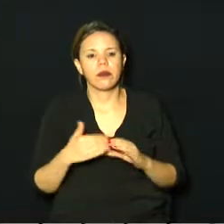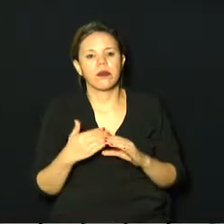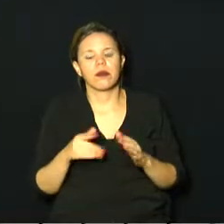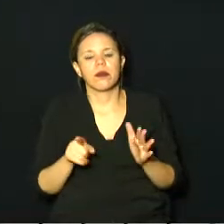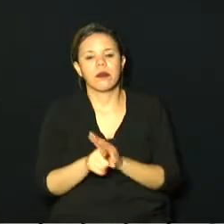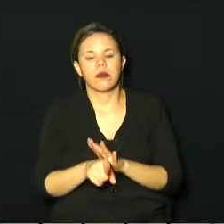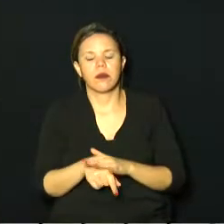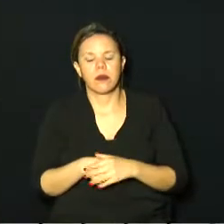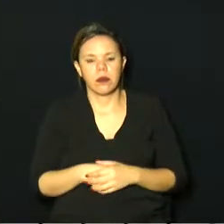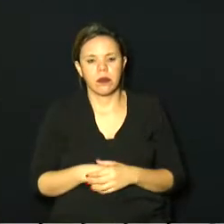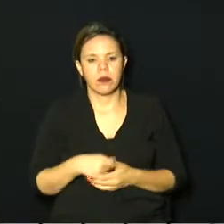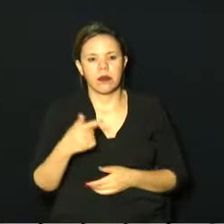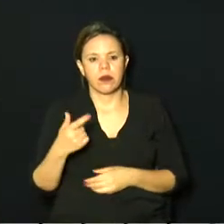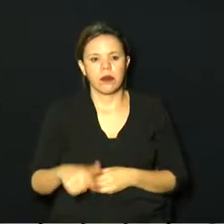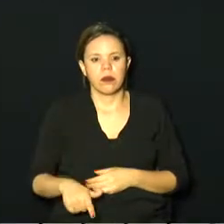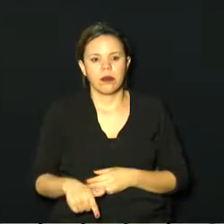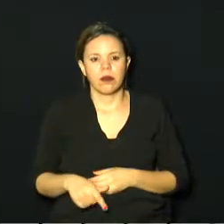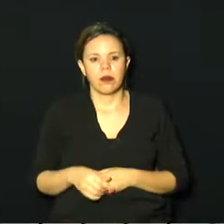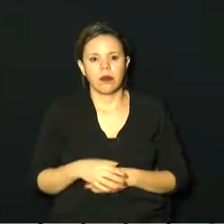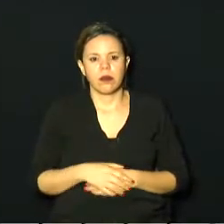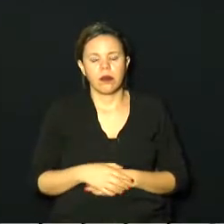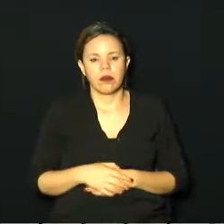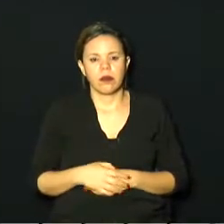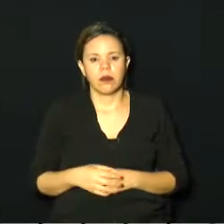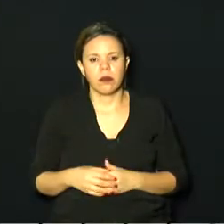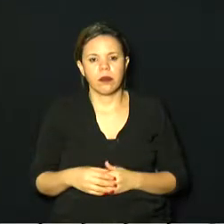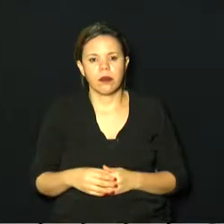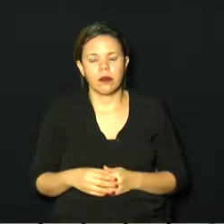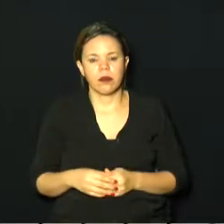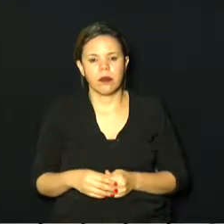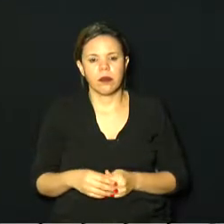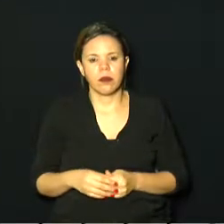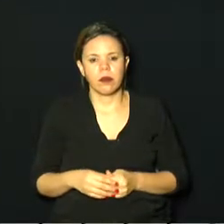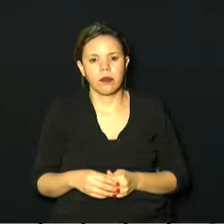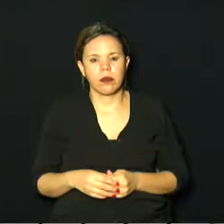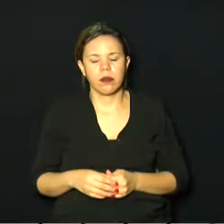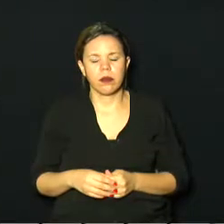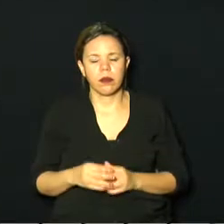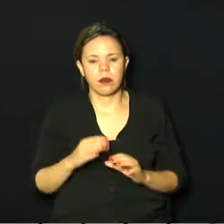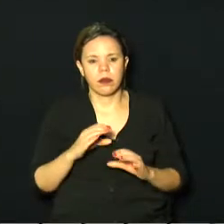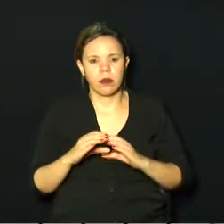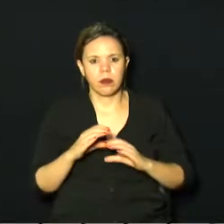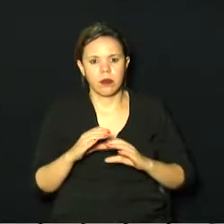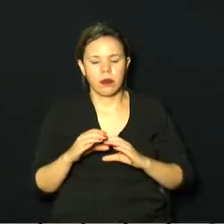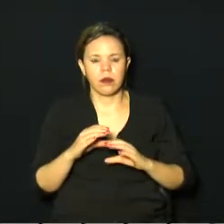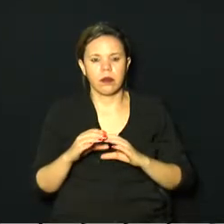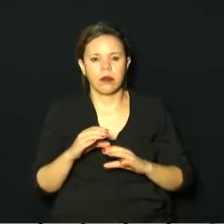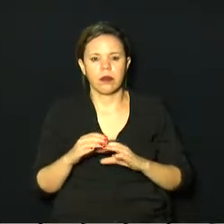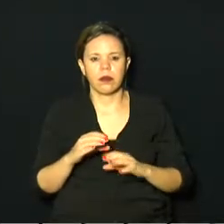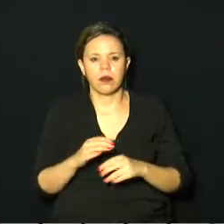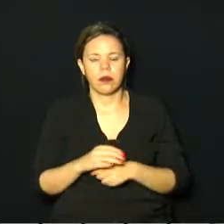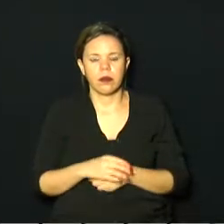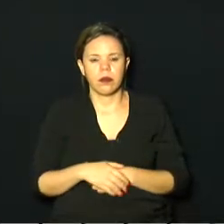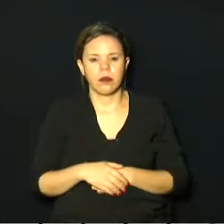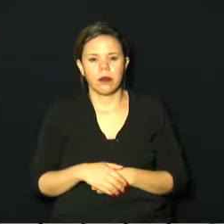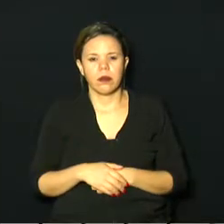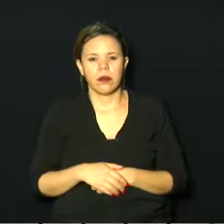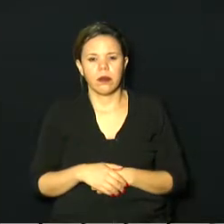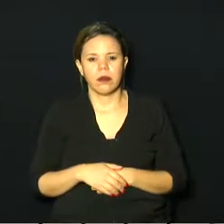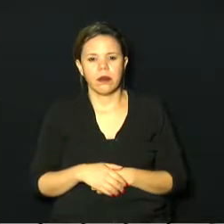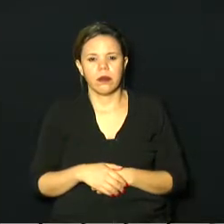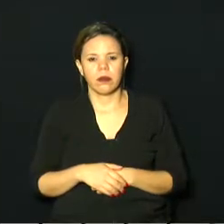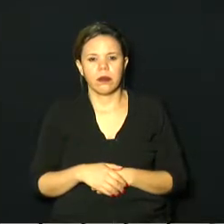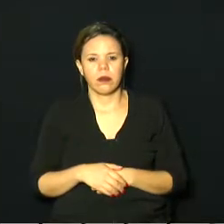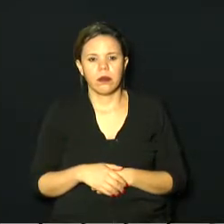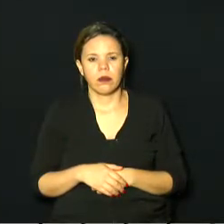perguntas, repetindo o e-mail comunicação, né, claro, sem a